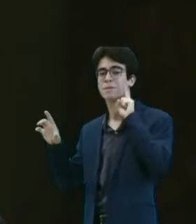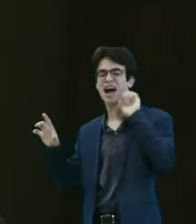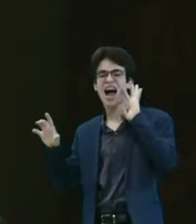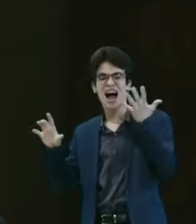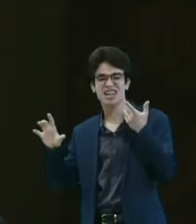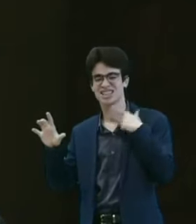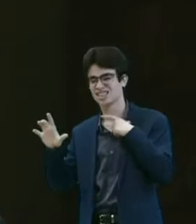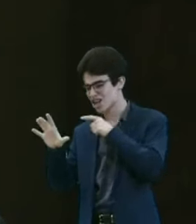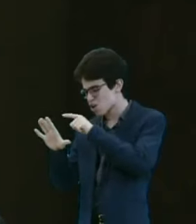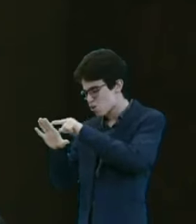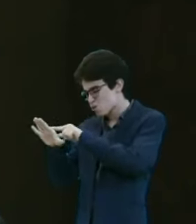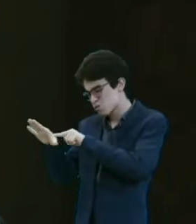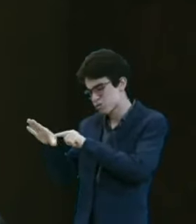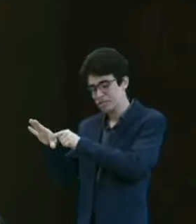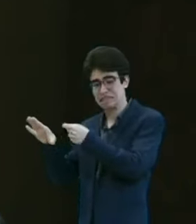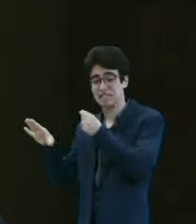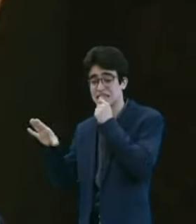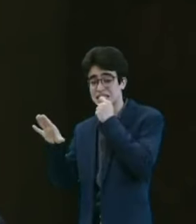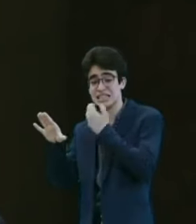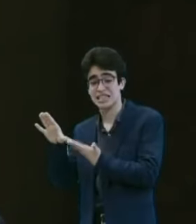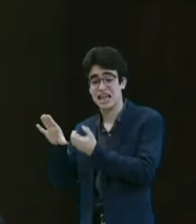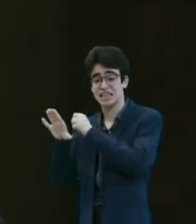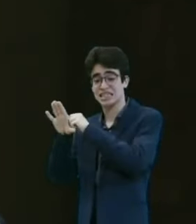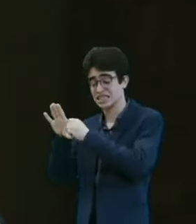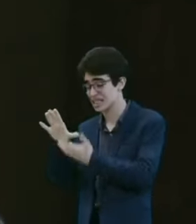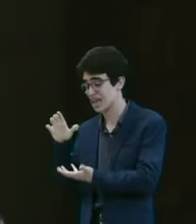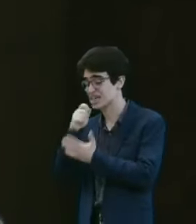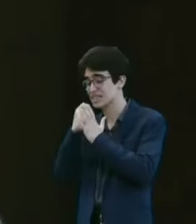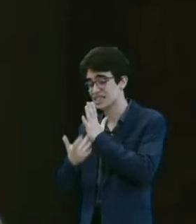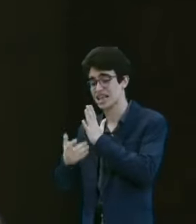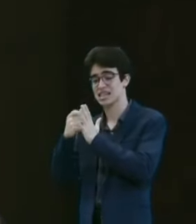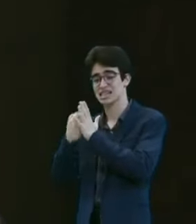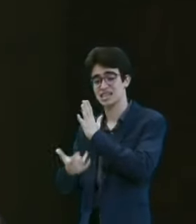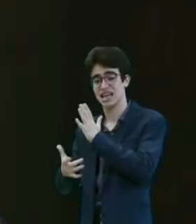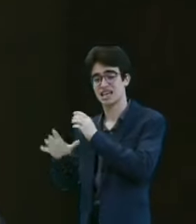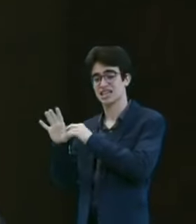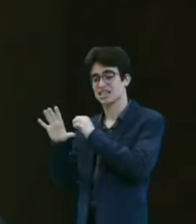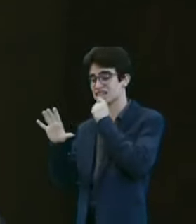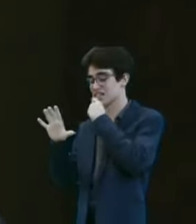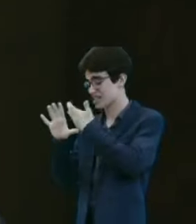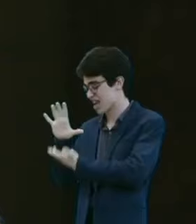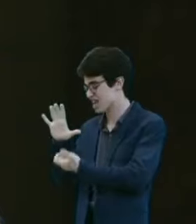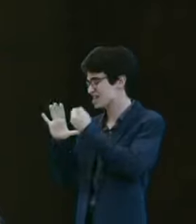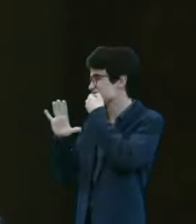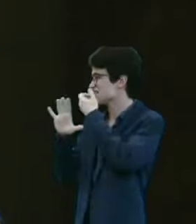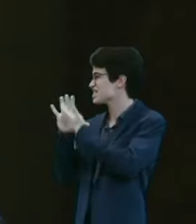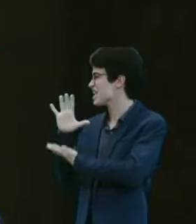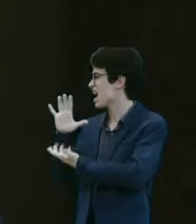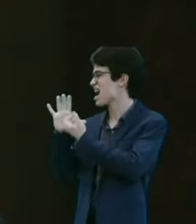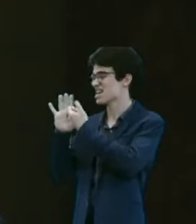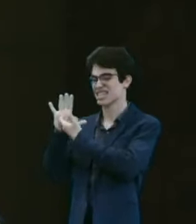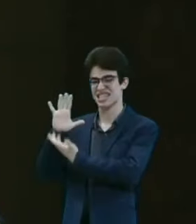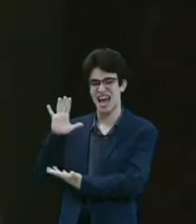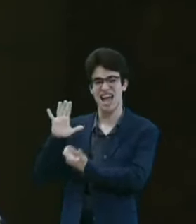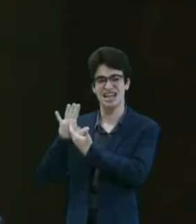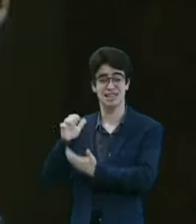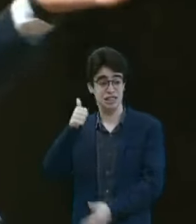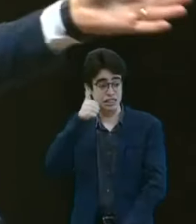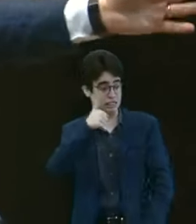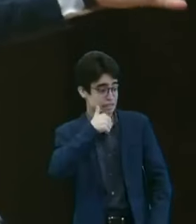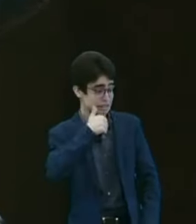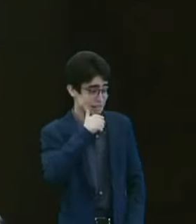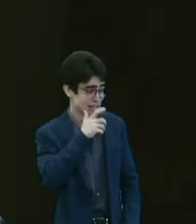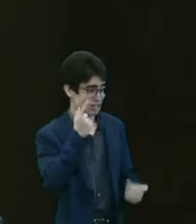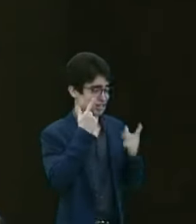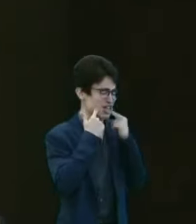acho que pegou uma veiazinha, alguma coisa, porque começou a sair sangue demais. Sangue demais e sangue para tudo que é lado. E daí a Nina,